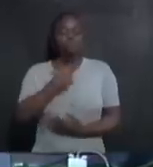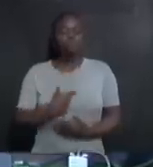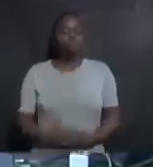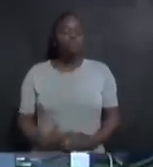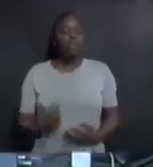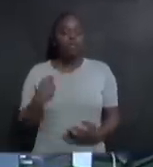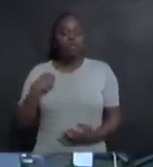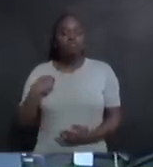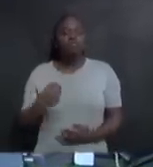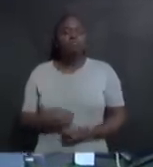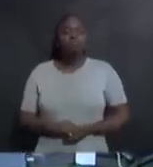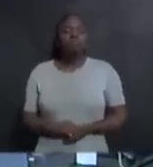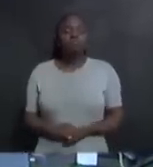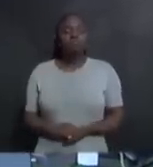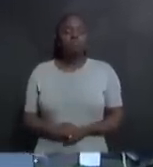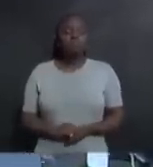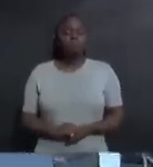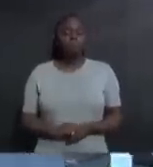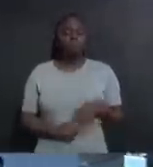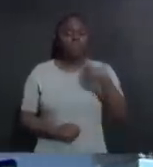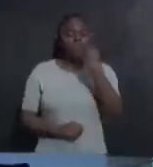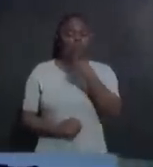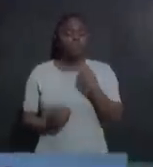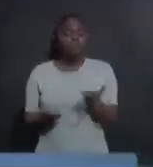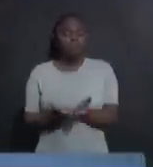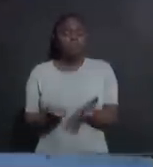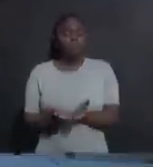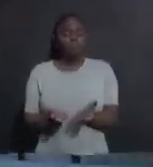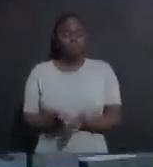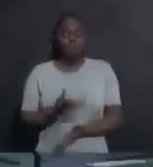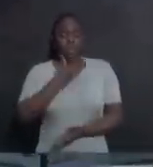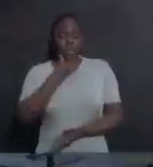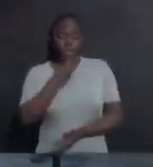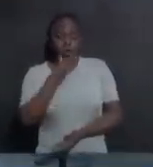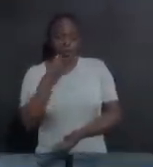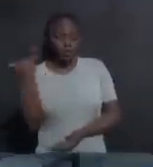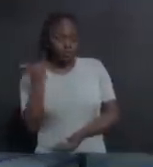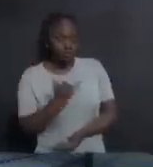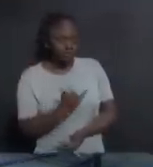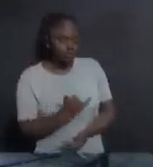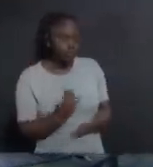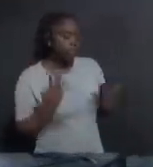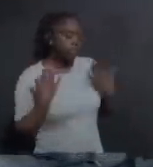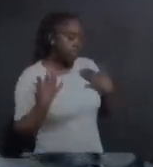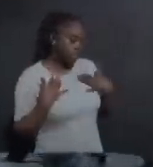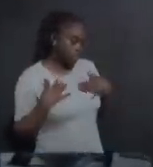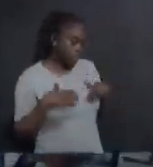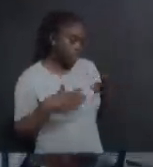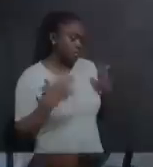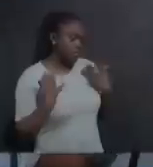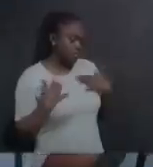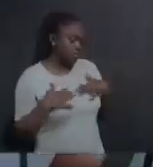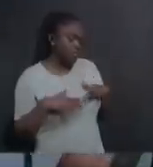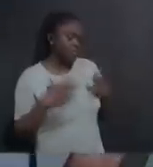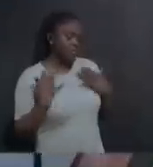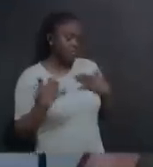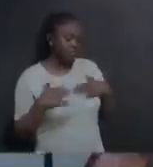Fechei os olhos, fiz cara, né? O irmão falou assim: calma.